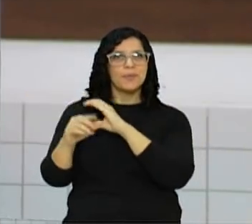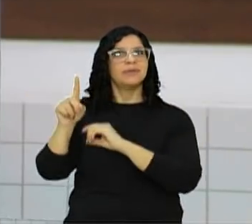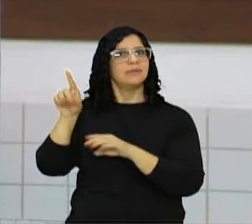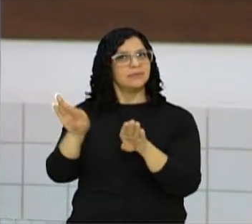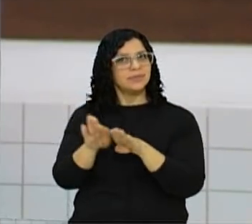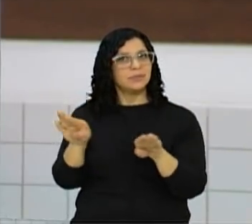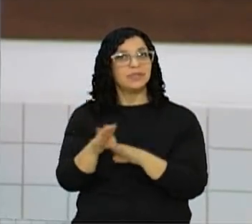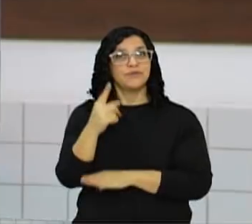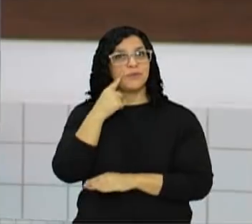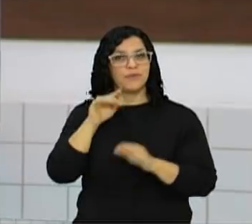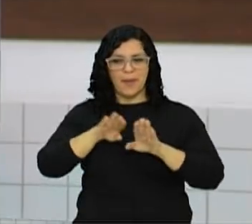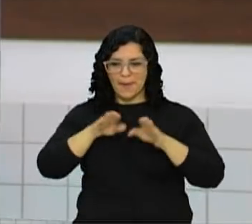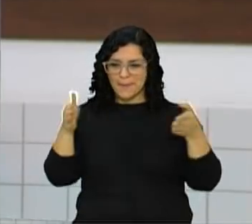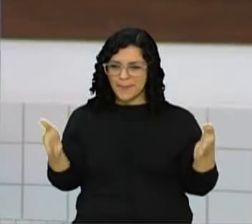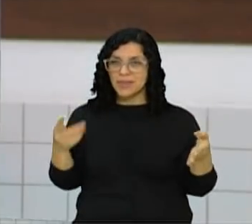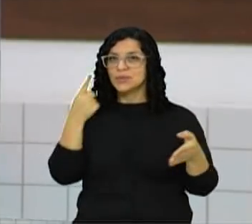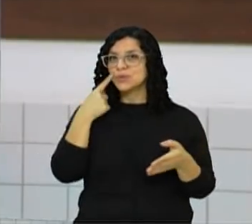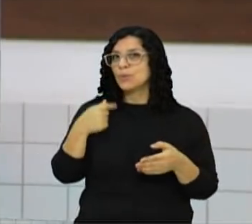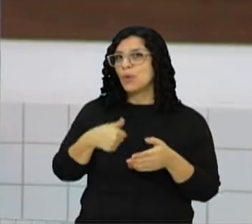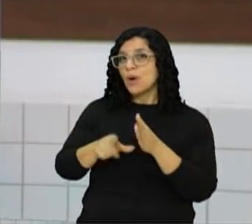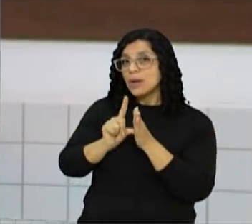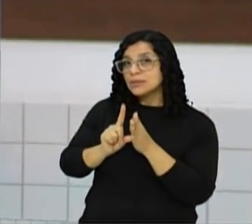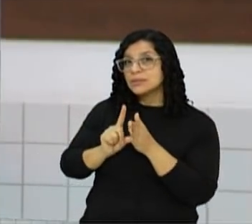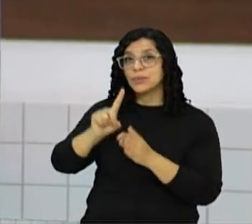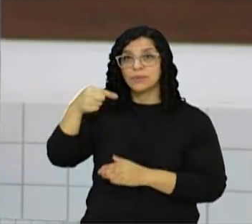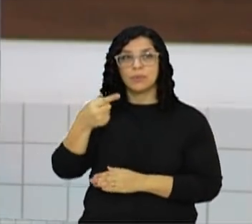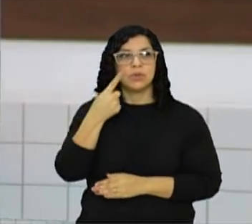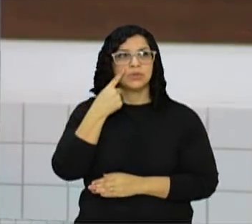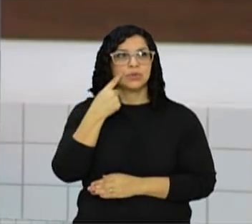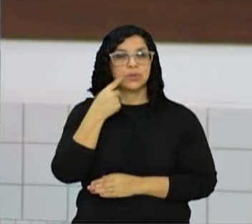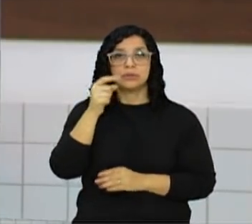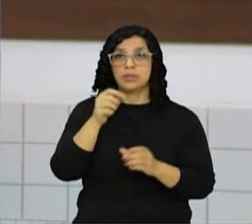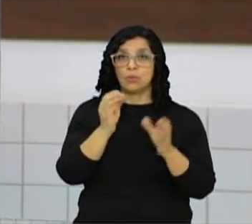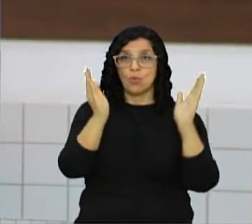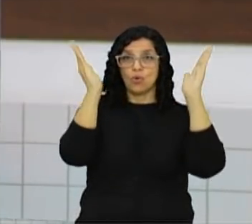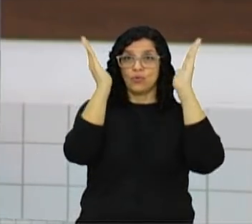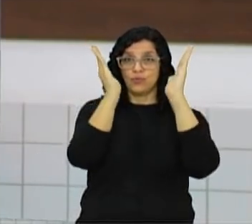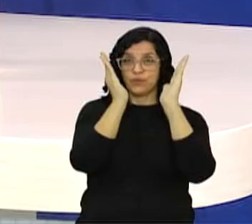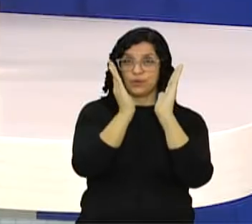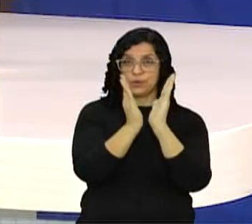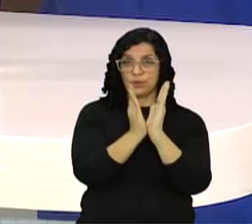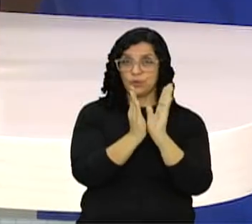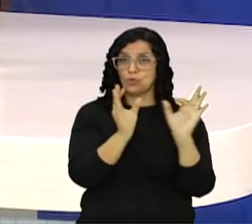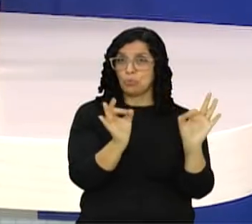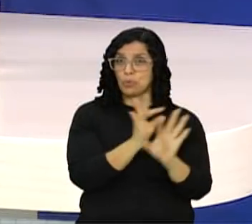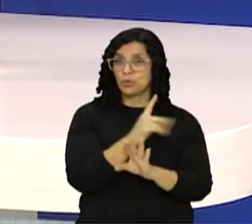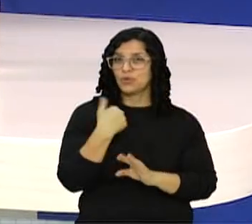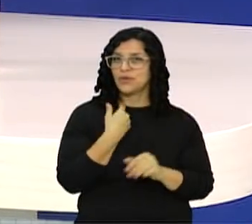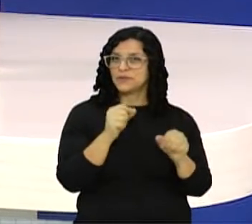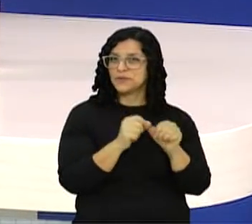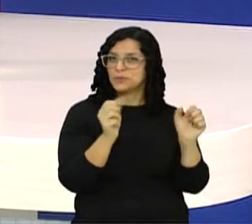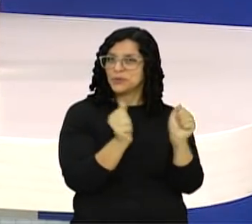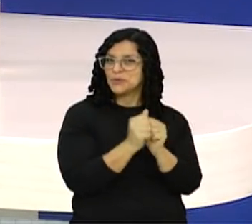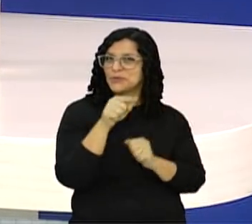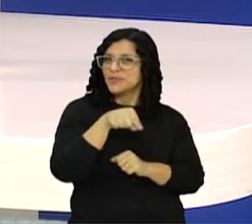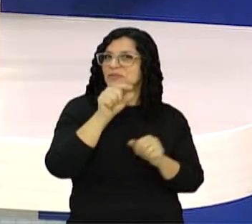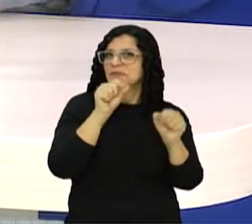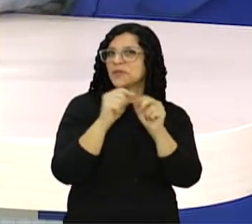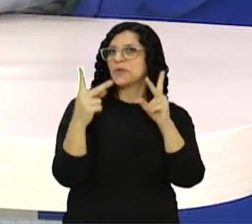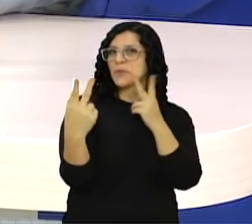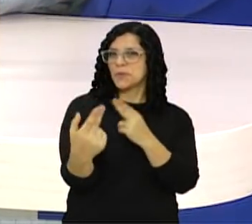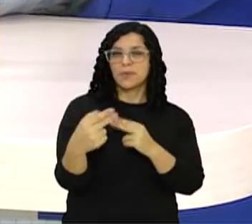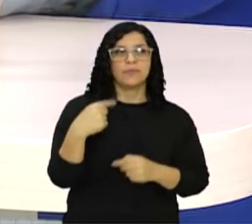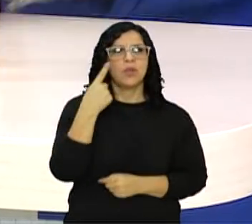olhar aqui na nossa bancada como foi o antes e o depois? Então aqui eu tenho o nosso filtro construído, montadinho como vocês